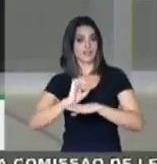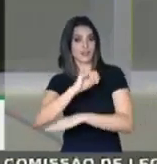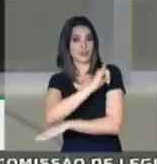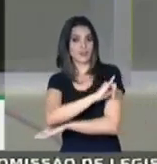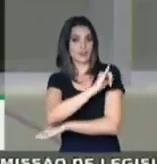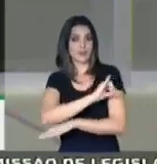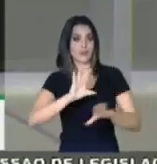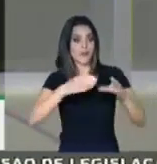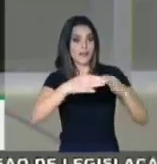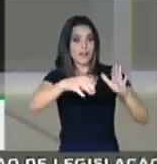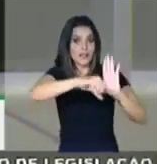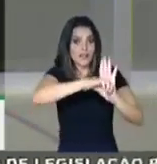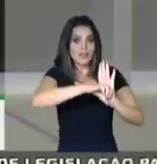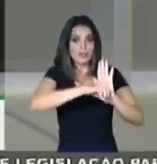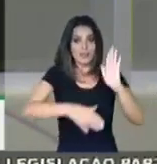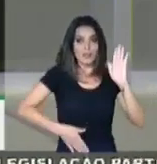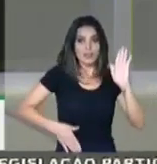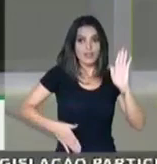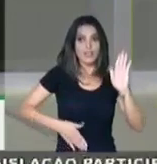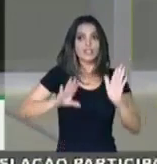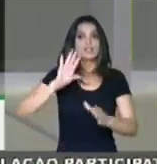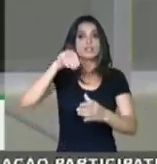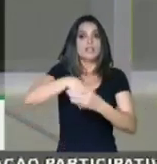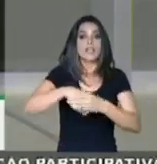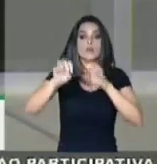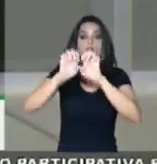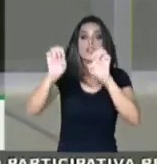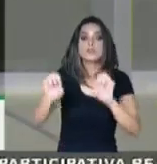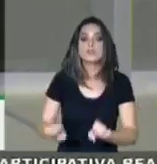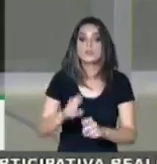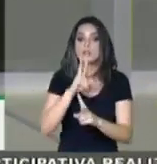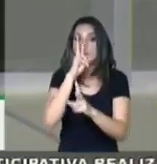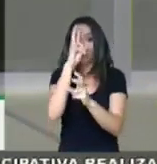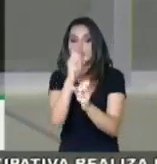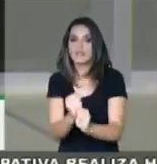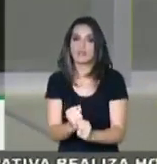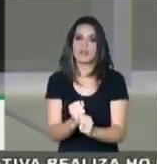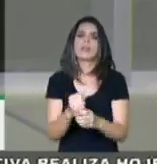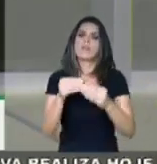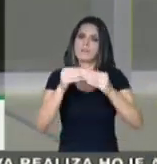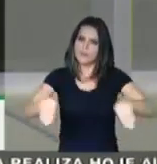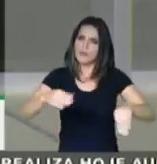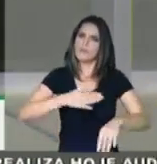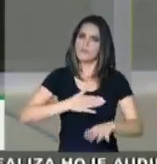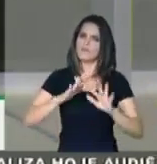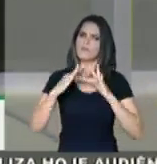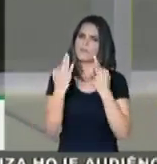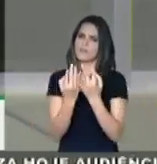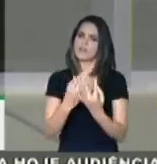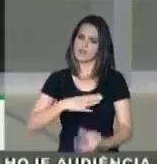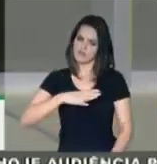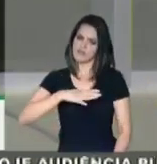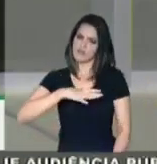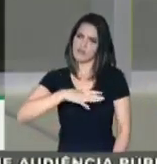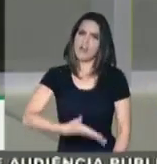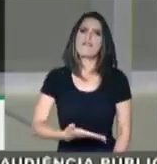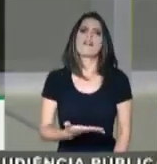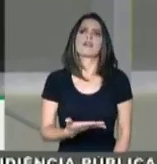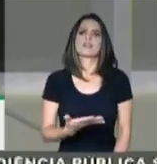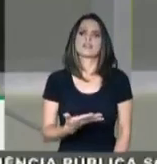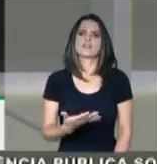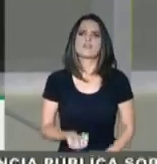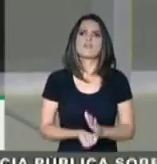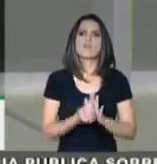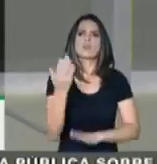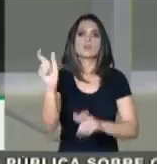o crime organizado chegou nas relações de poder, atingiu minha família. E tive a coragem, que muito deputado